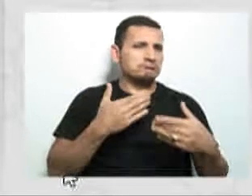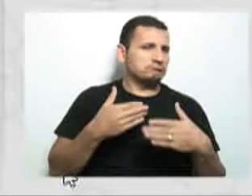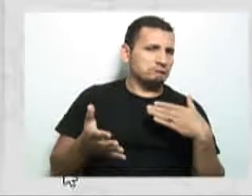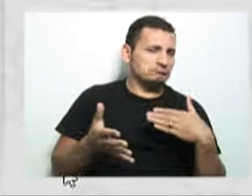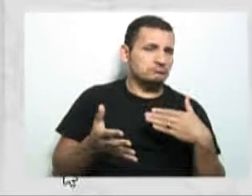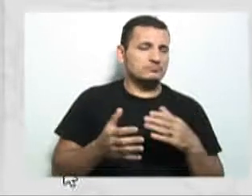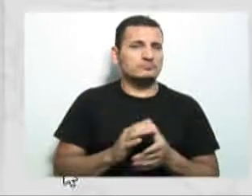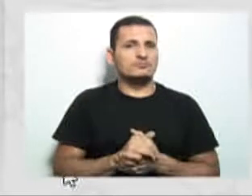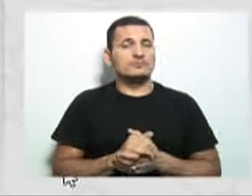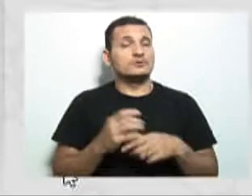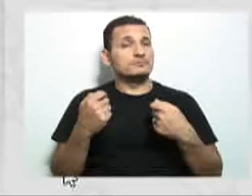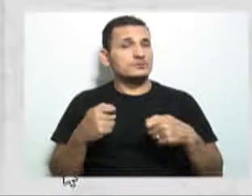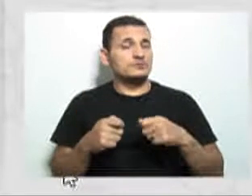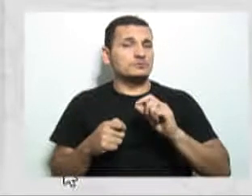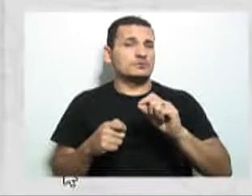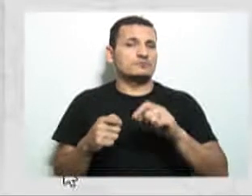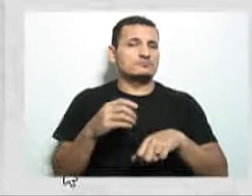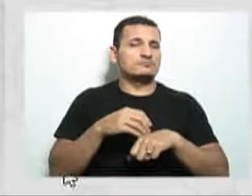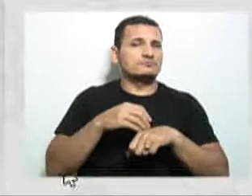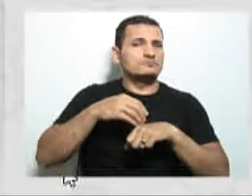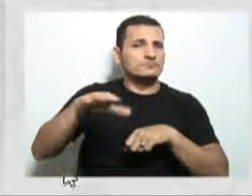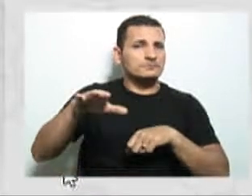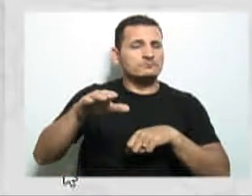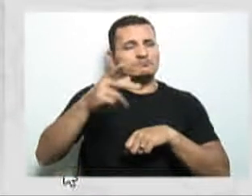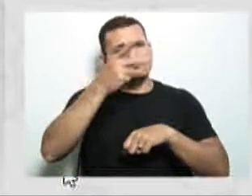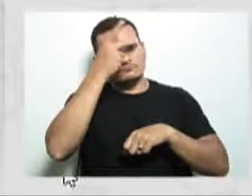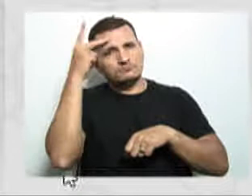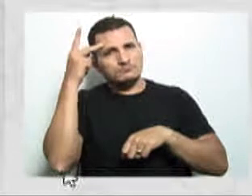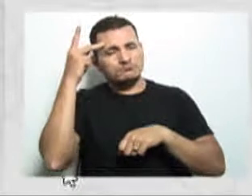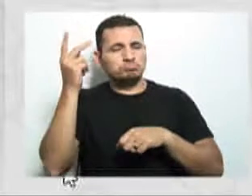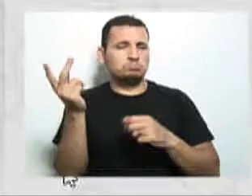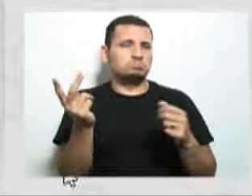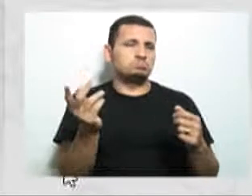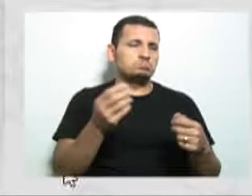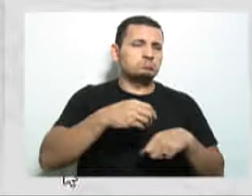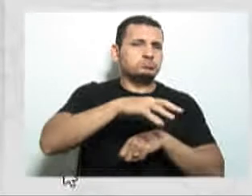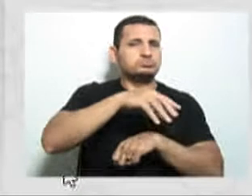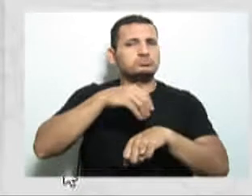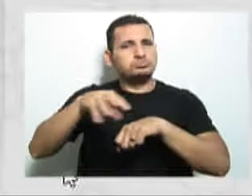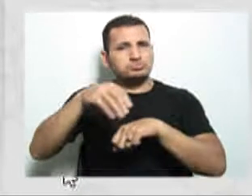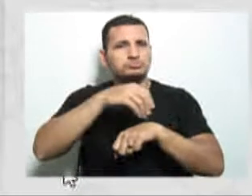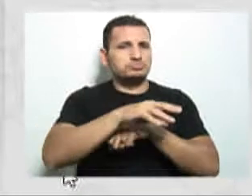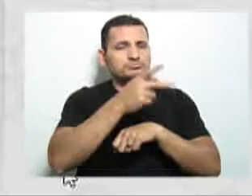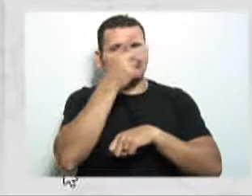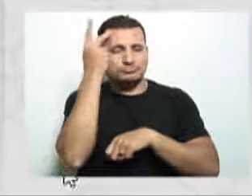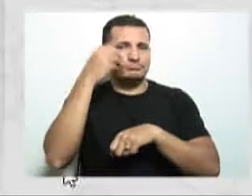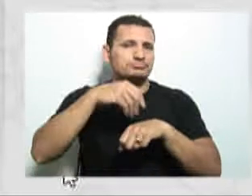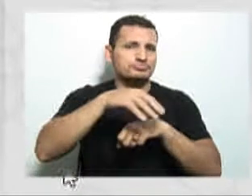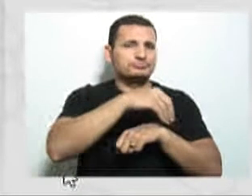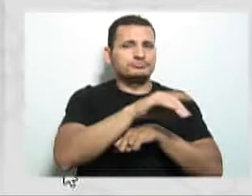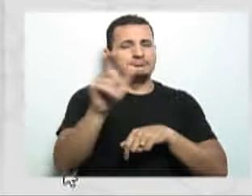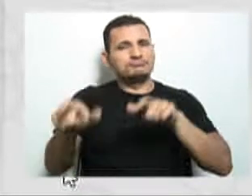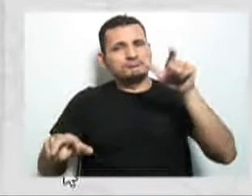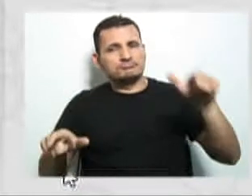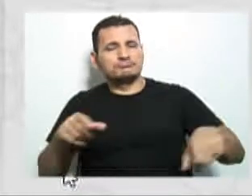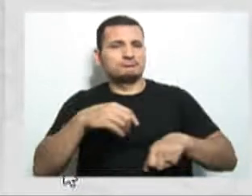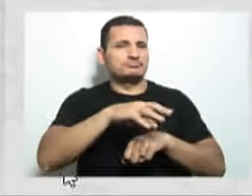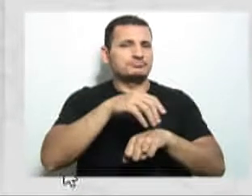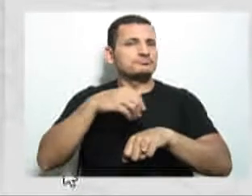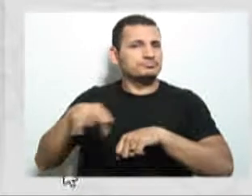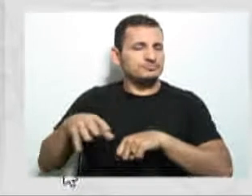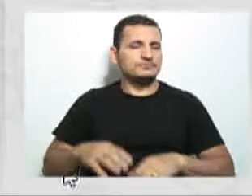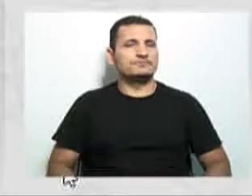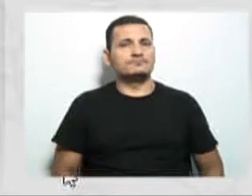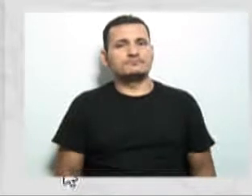assunto que deve ser transmitido de pessoa para pessoa, de pessoa para pessoa, ok?